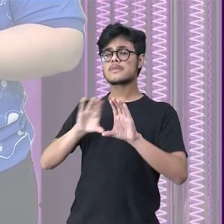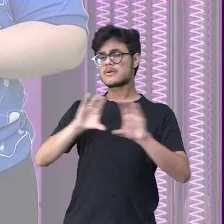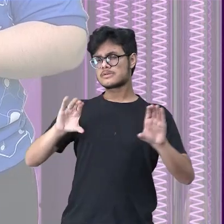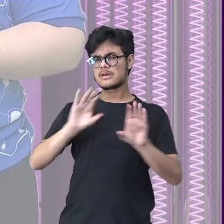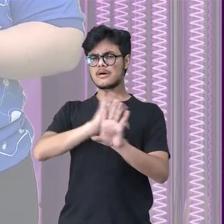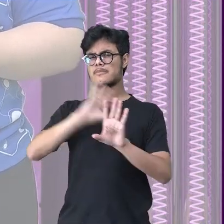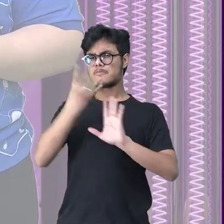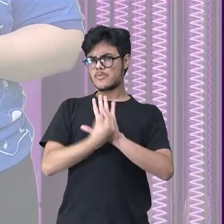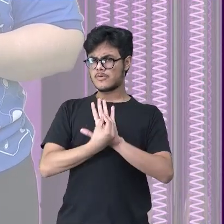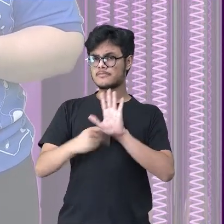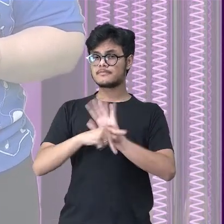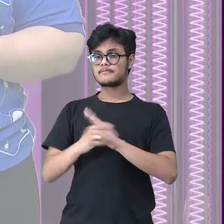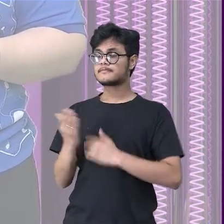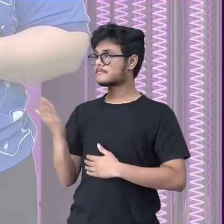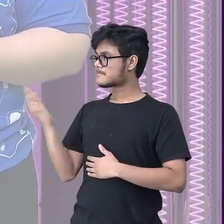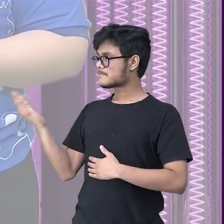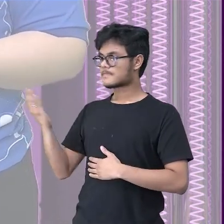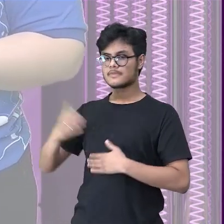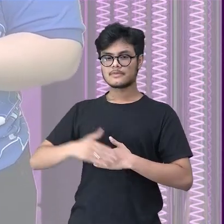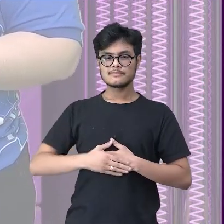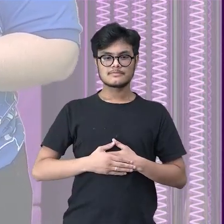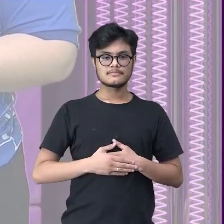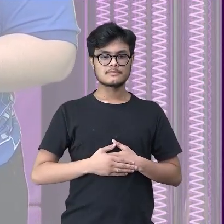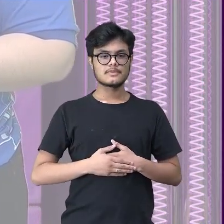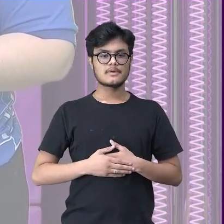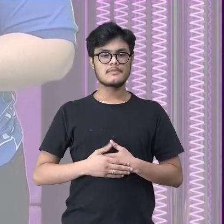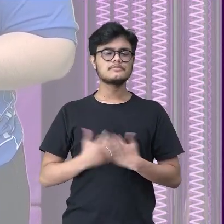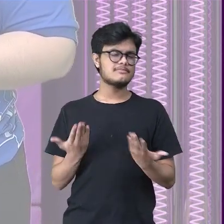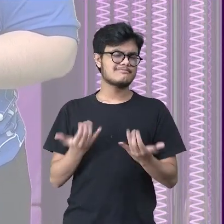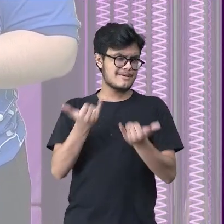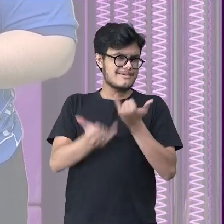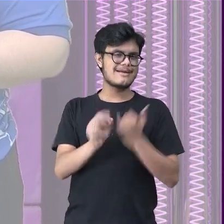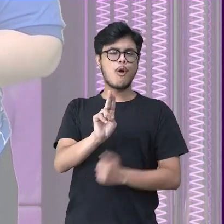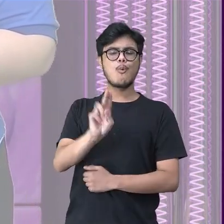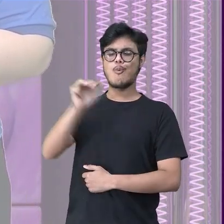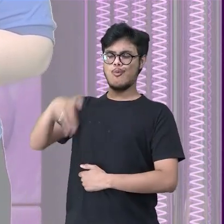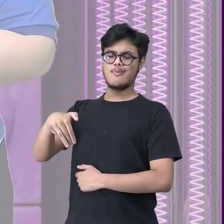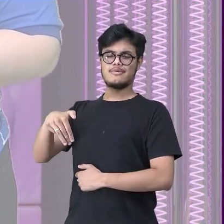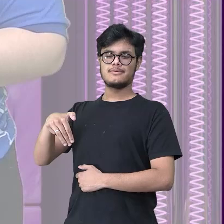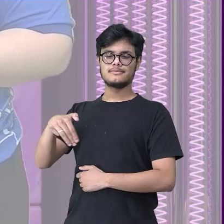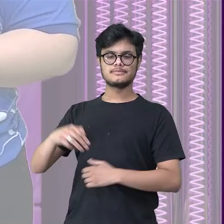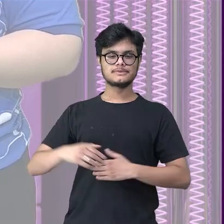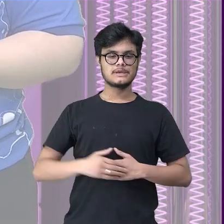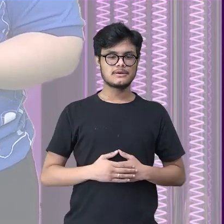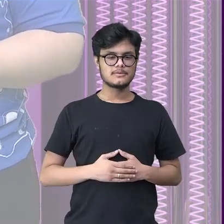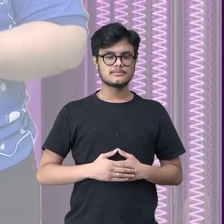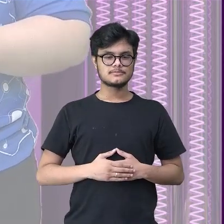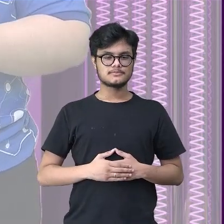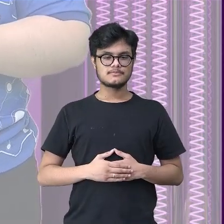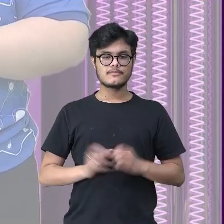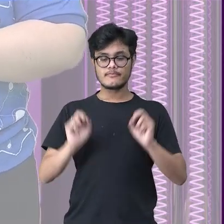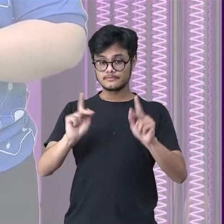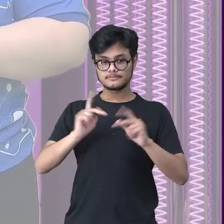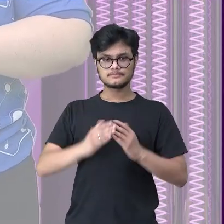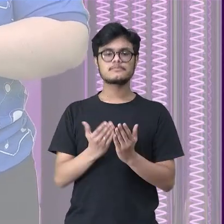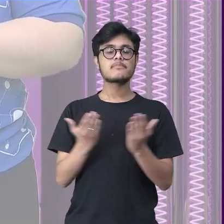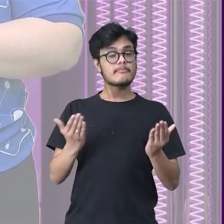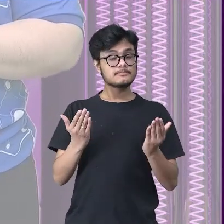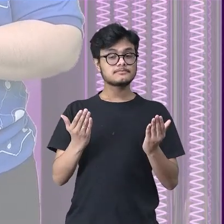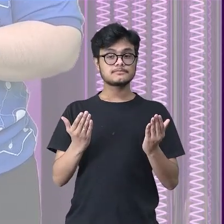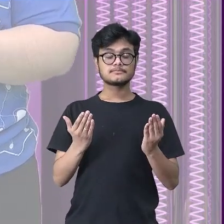né? Então, a gente escreve 1 e aqui esse símbolo representando micrômetro, certo? E você